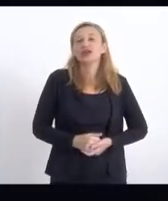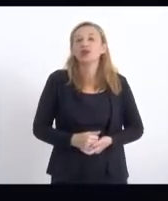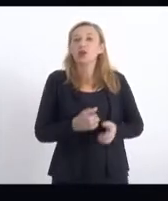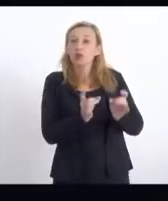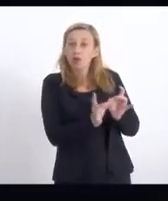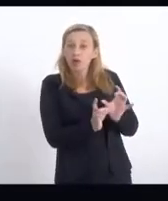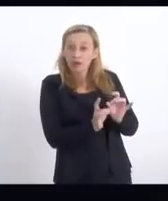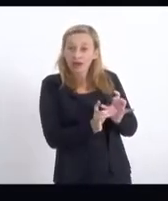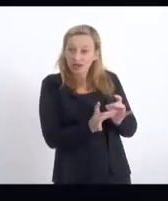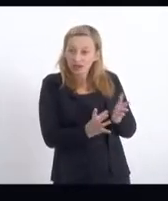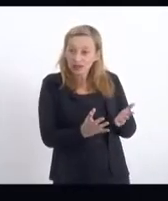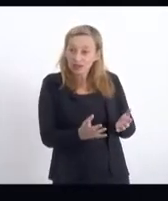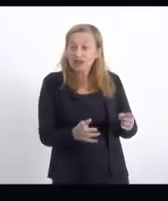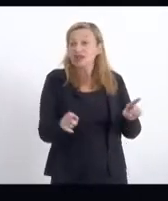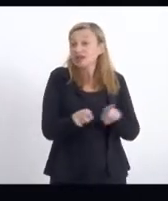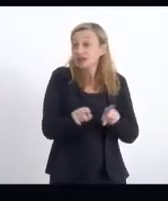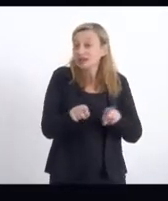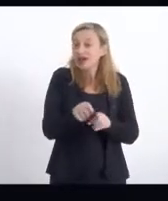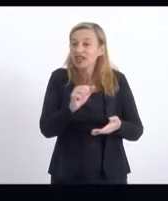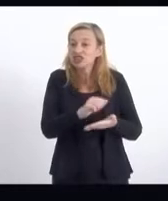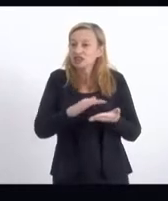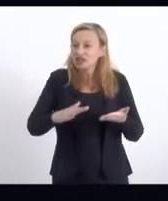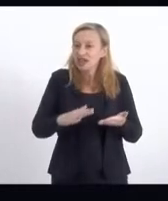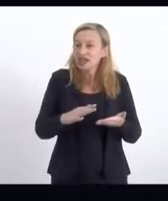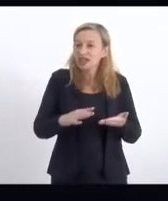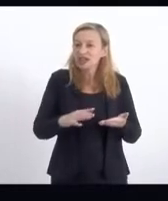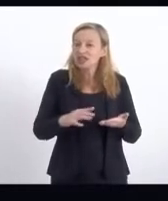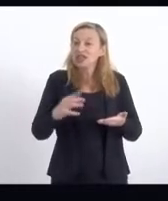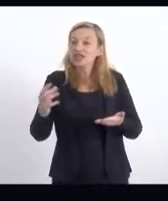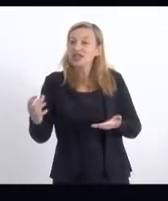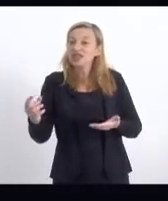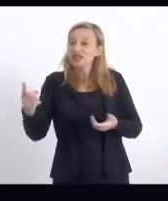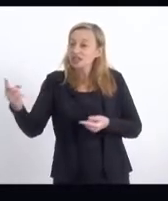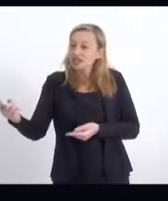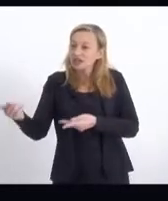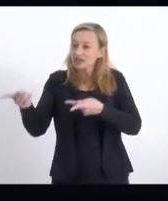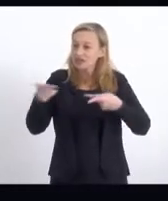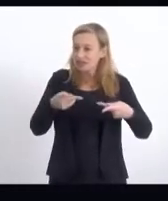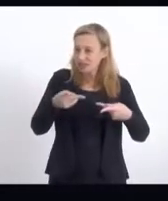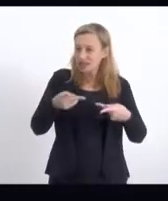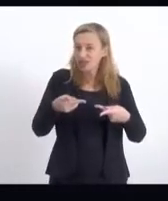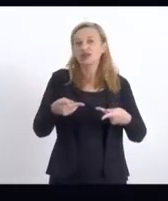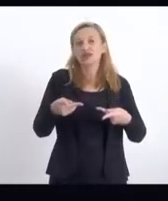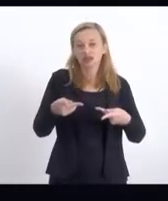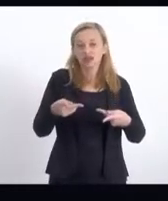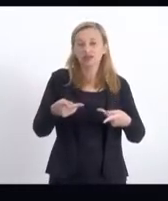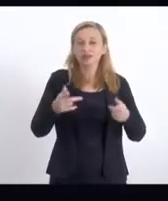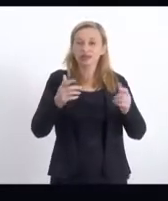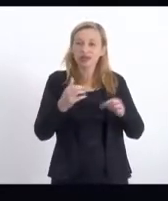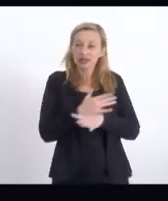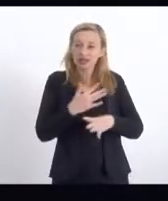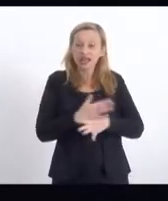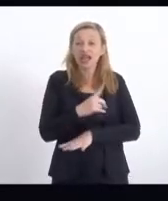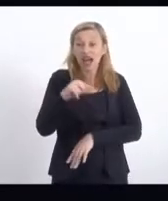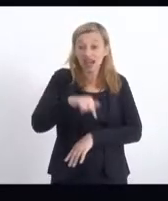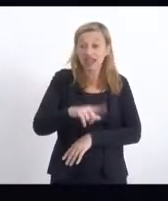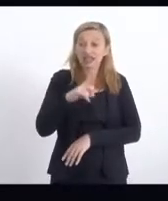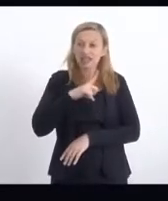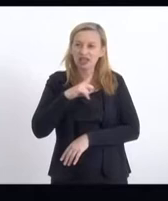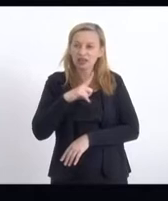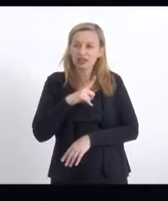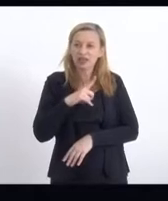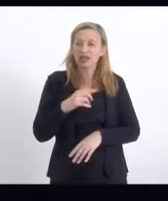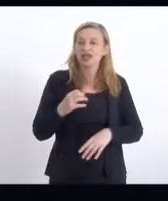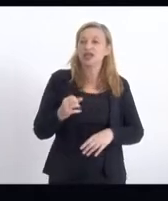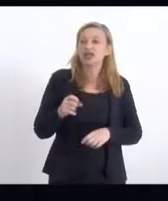comércio, né? E tem atividades indutoras, que trazem renda nova e dinamizam o comércio. Então, aqui na região, nós temos uma